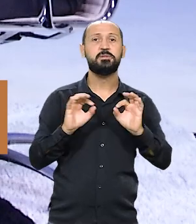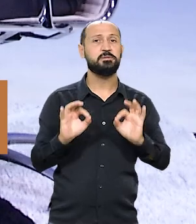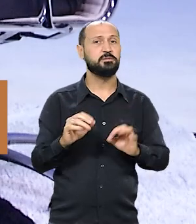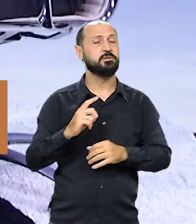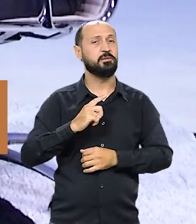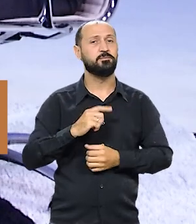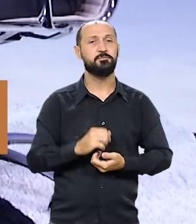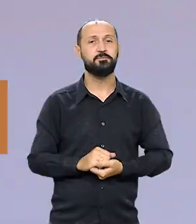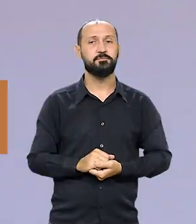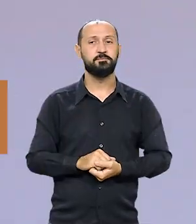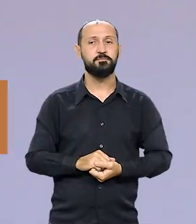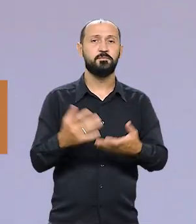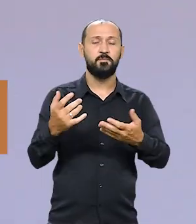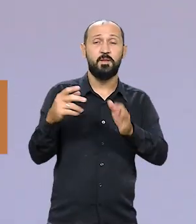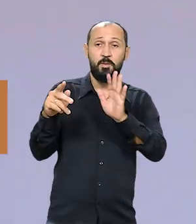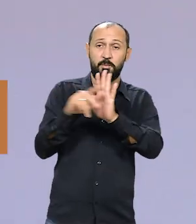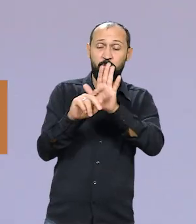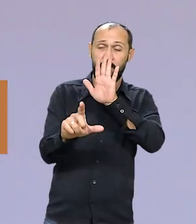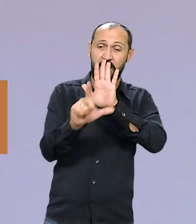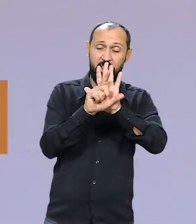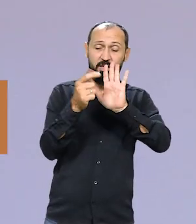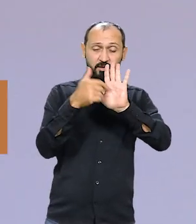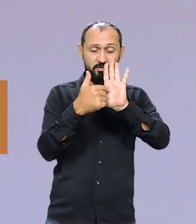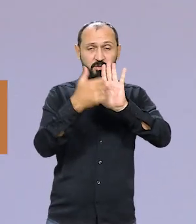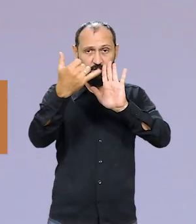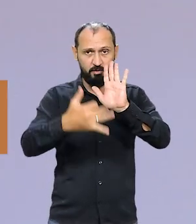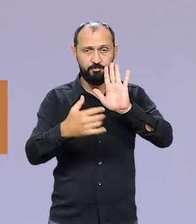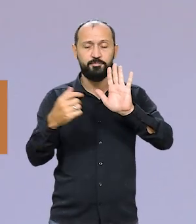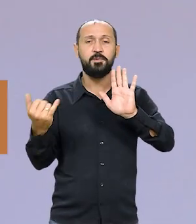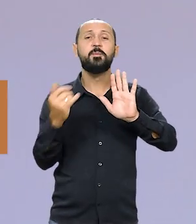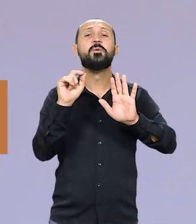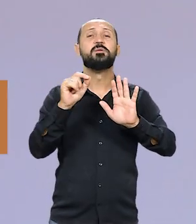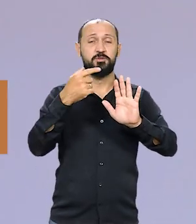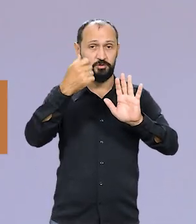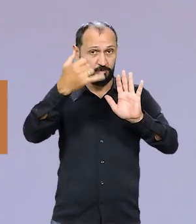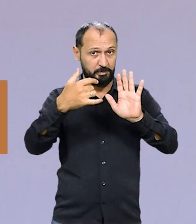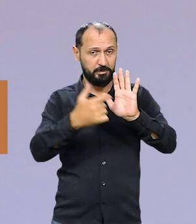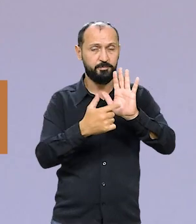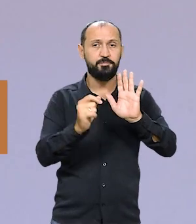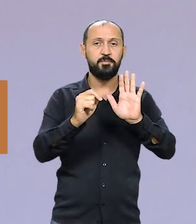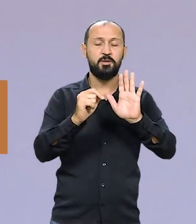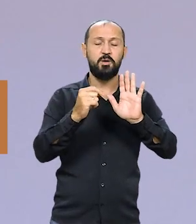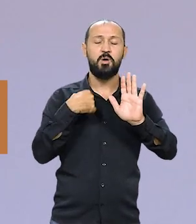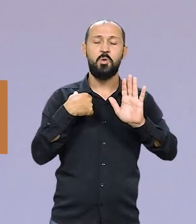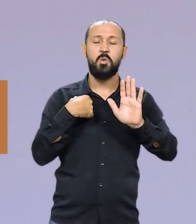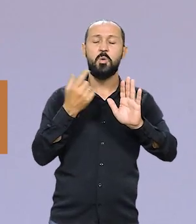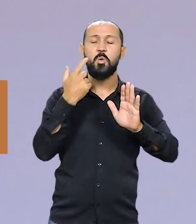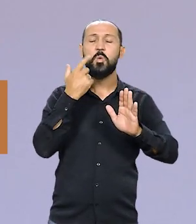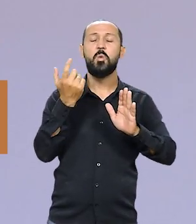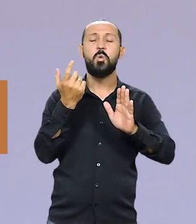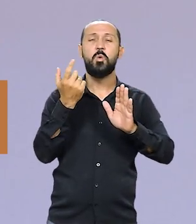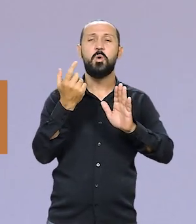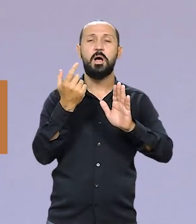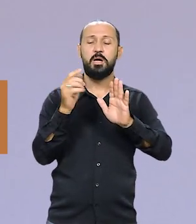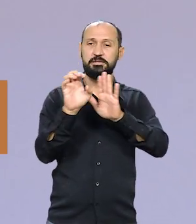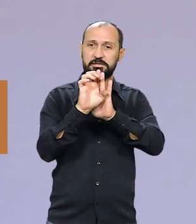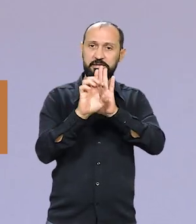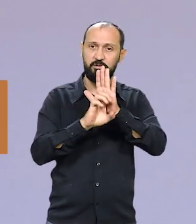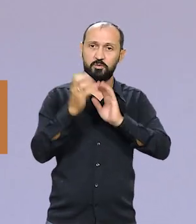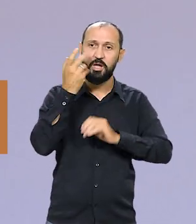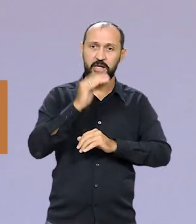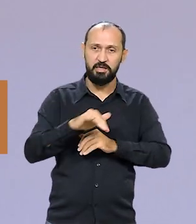existe. A própria lei, veja, é importante a gente falar uma coisa. O Estatuto da Criança e do Adolescente, ele